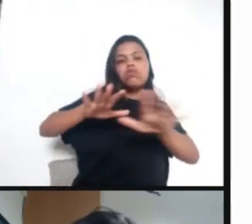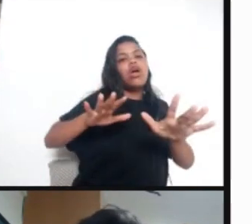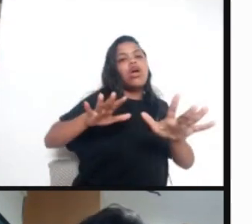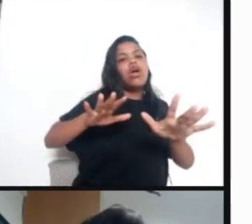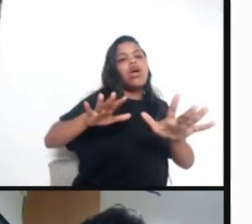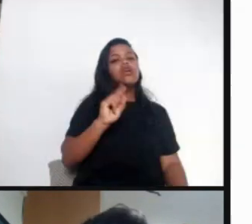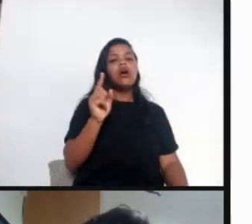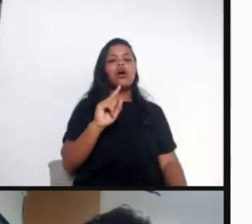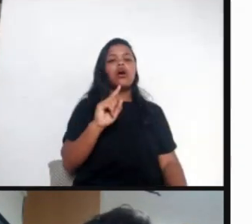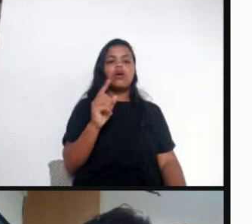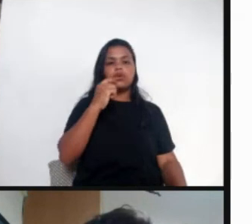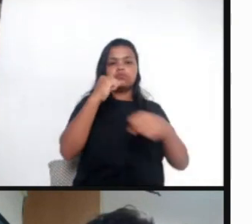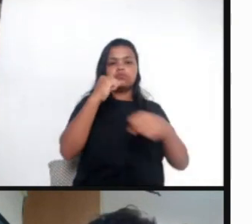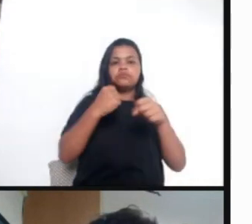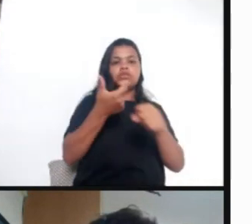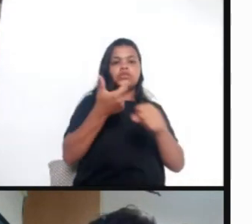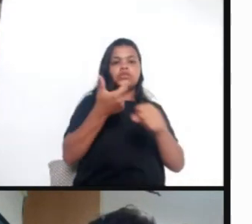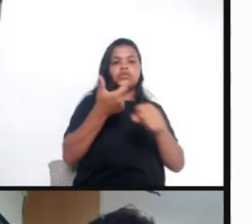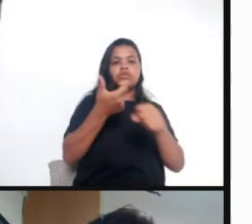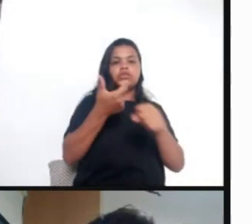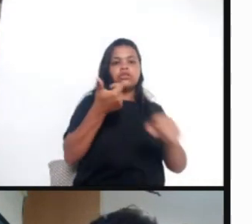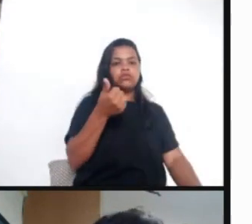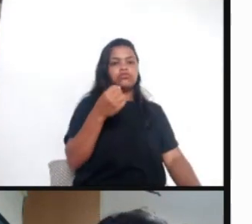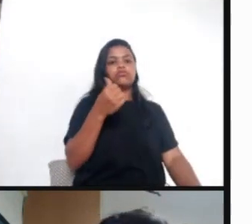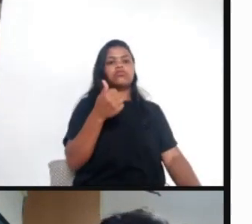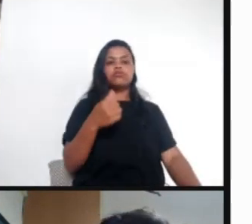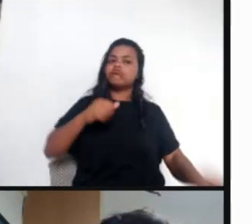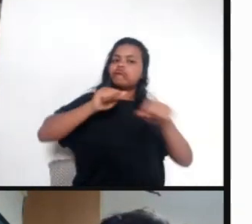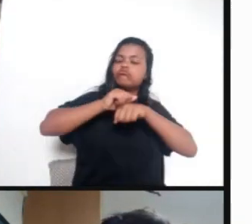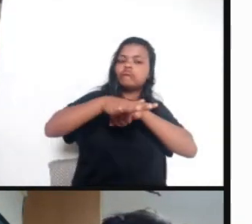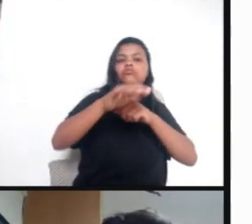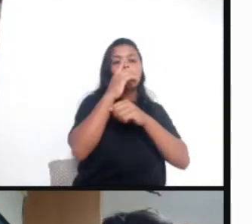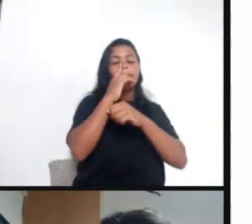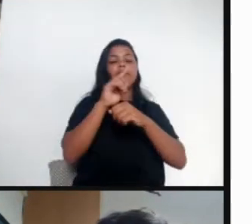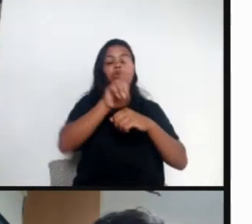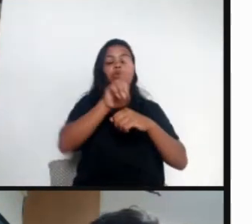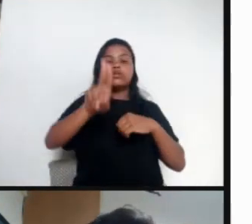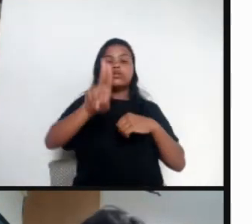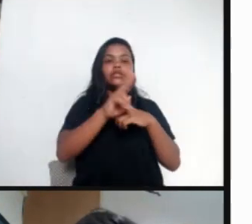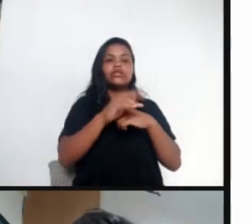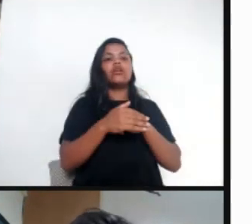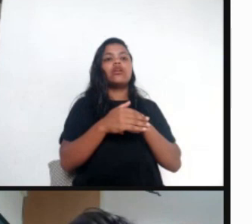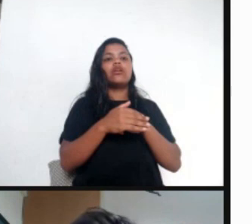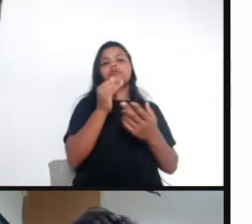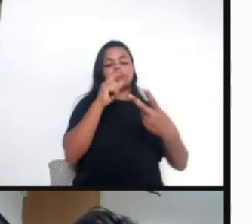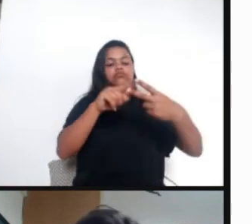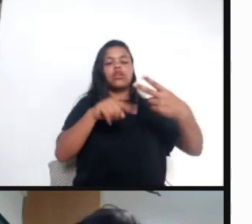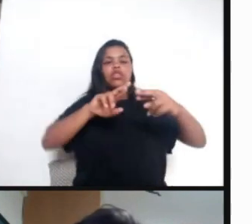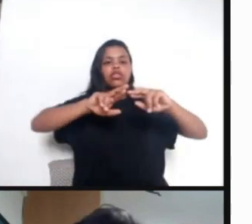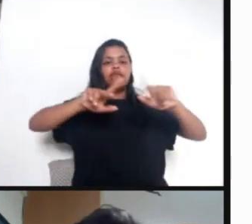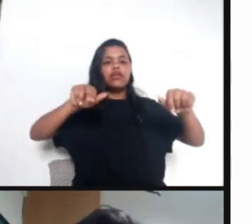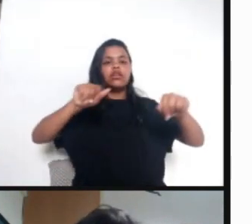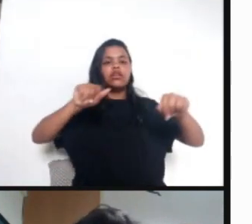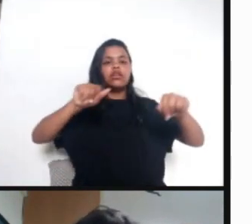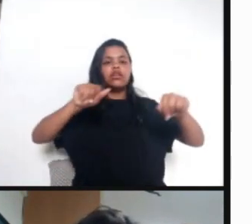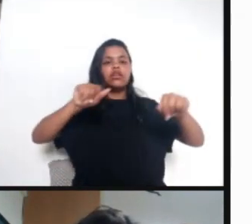os pacientes do SUS, claro, dentro das condições para que ele é utilizado, como malária, lúpus e artrite reumatoide. Então, não há